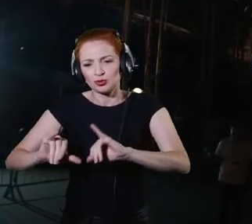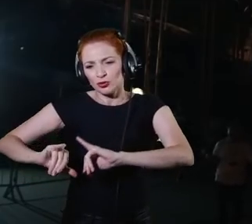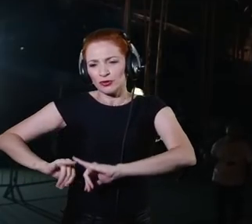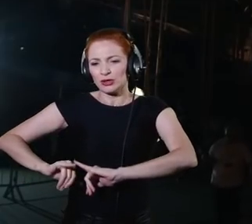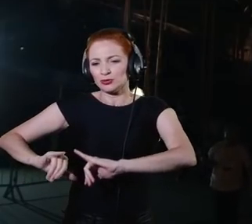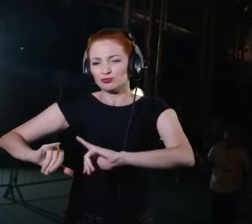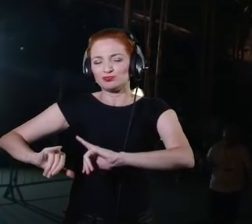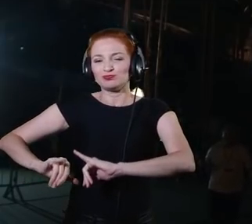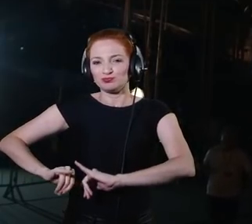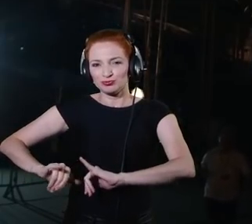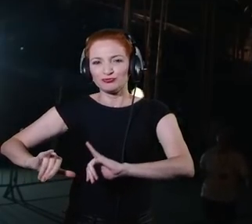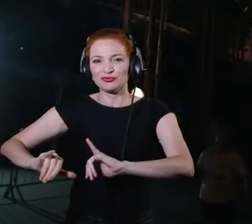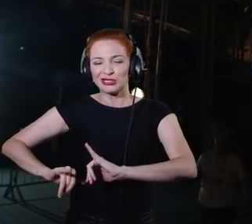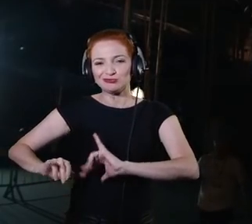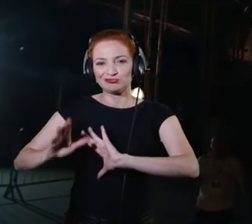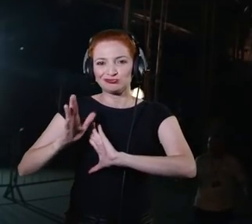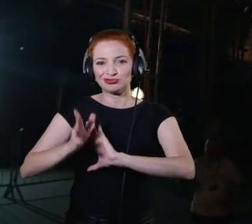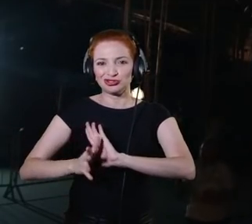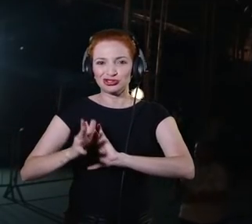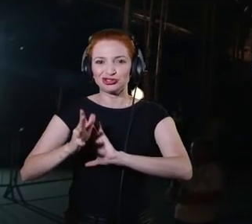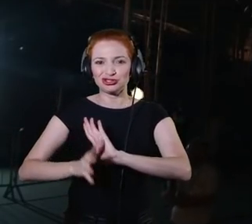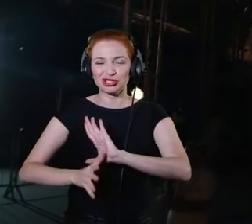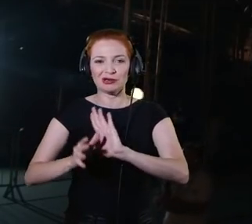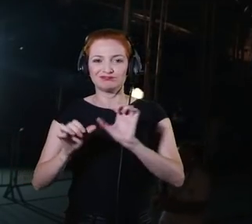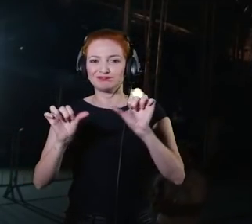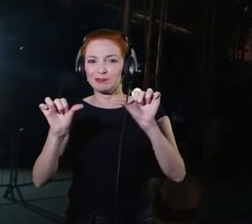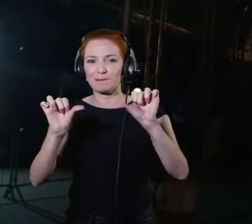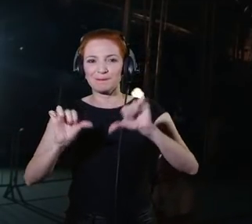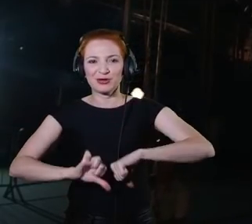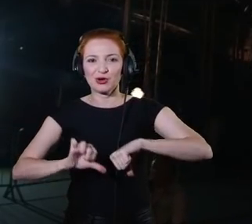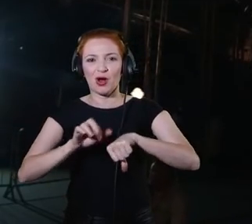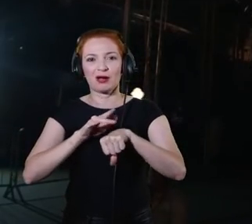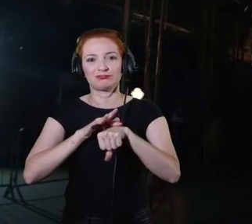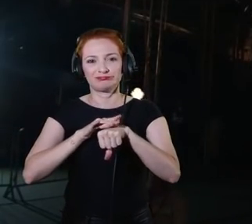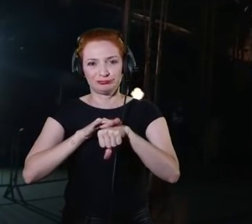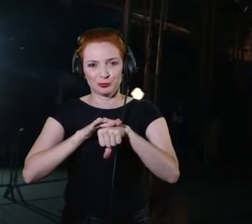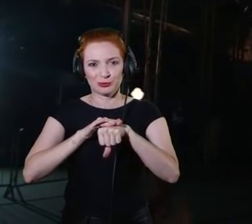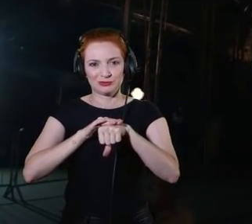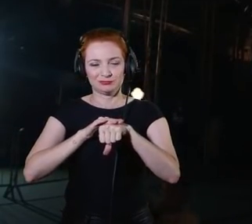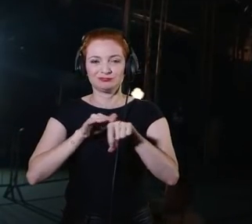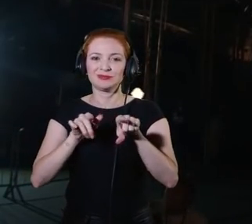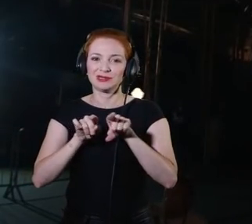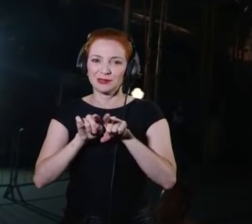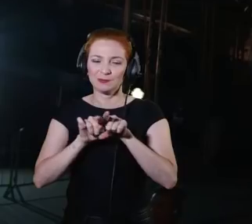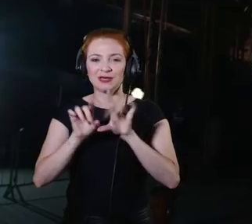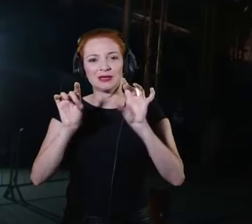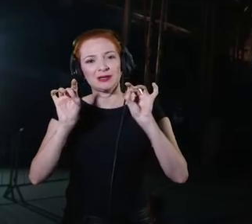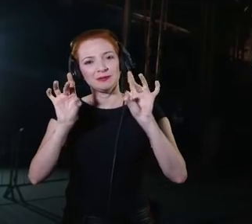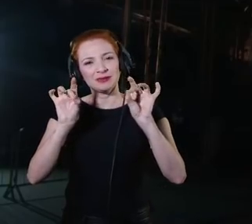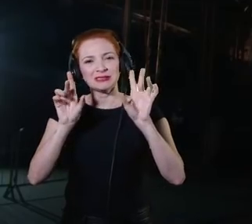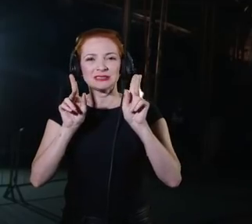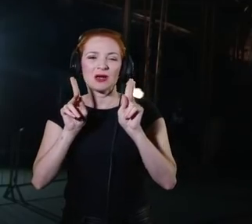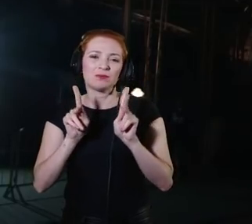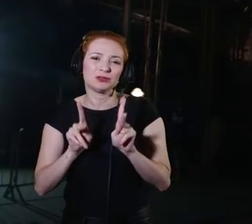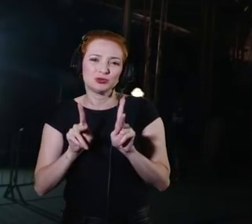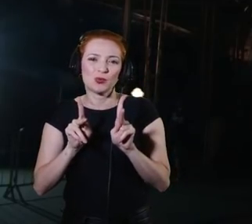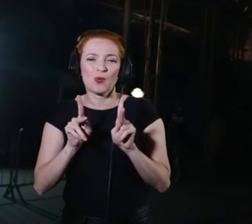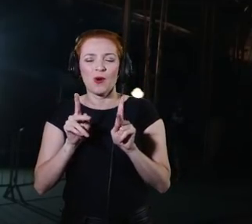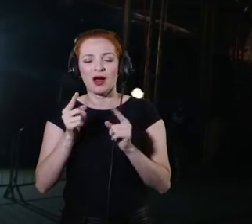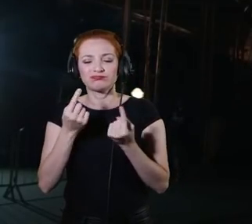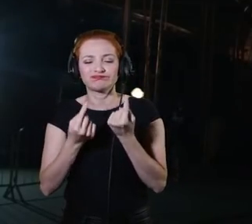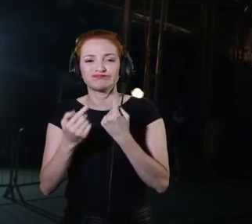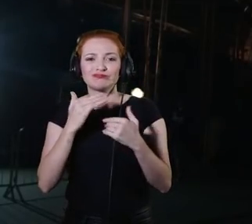as consequências desta terrível enfermidade, especialmente a todos que perderam